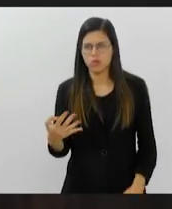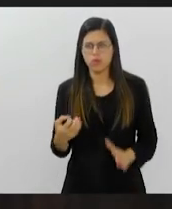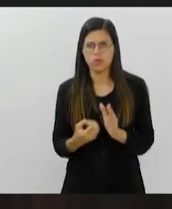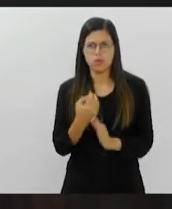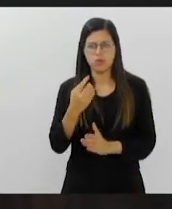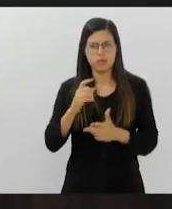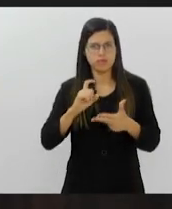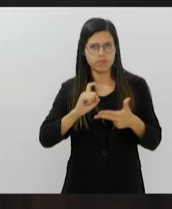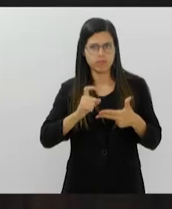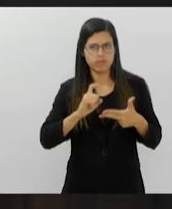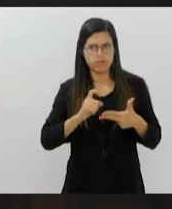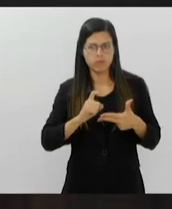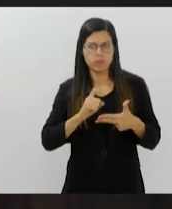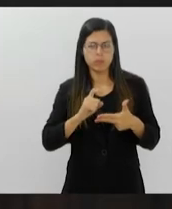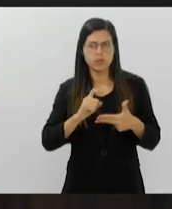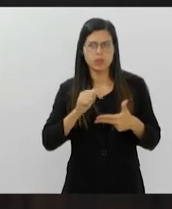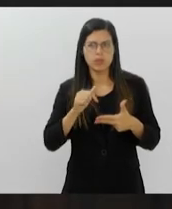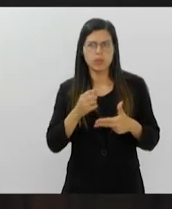Executivo, número